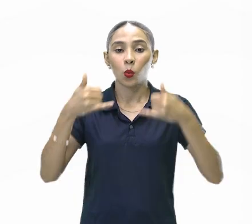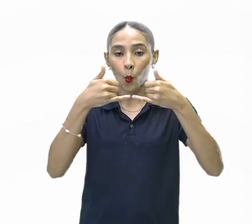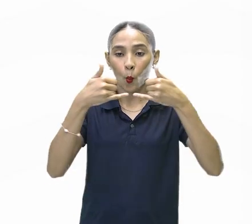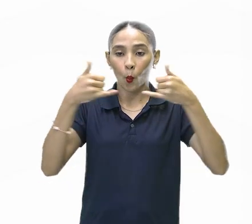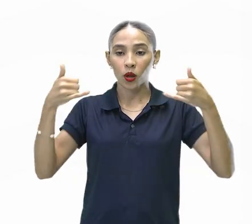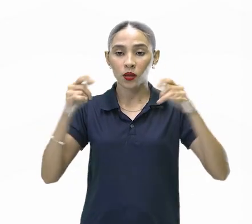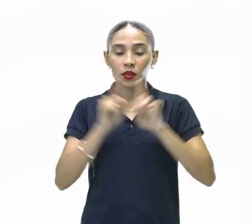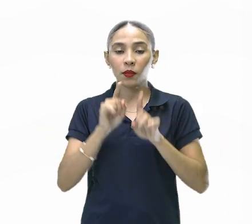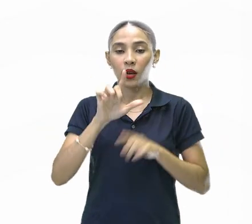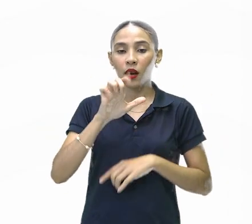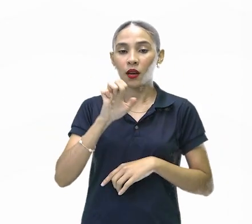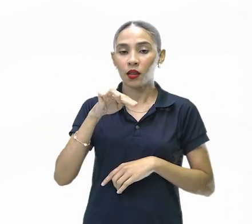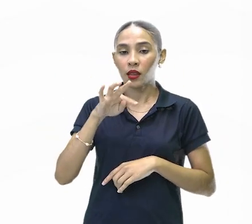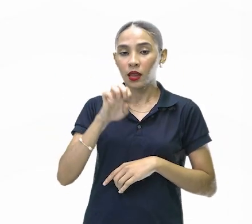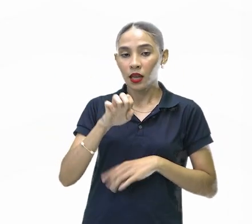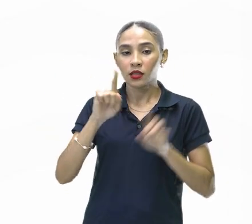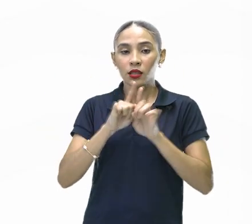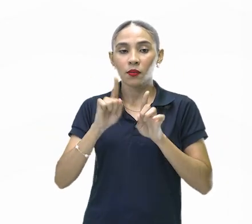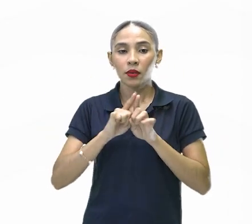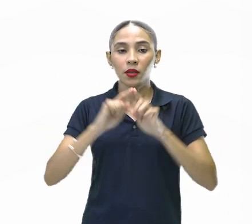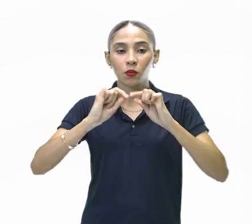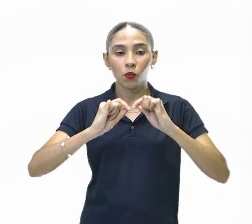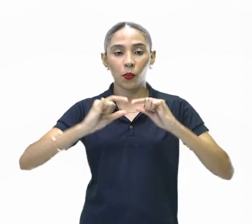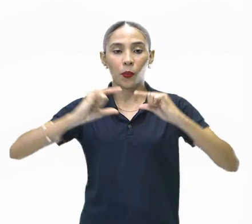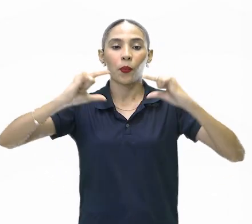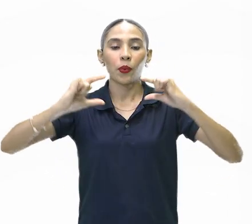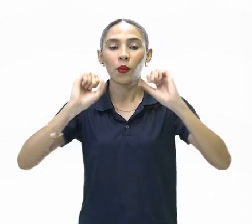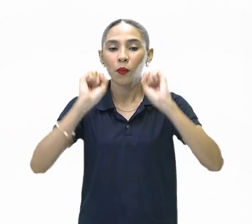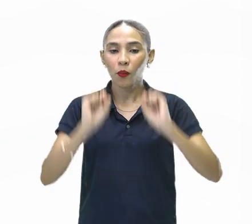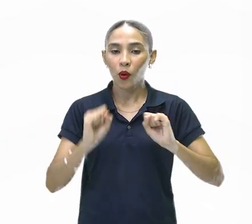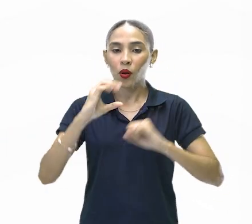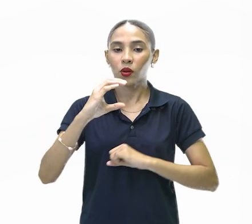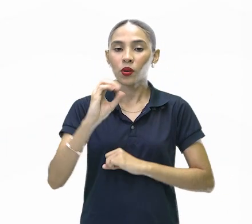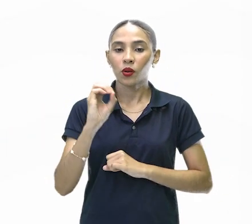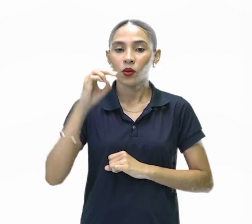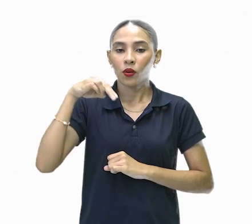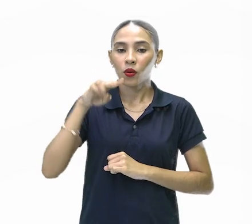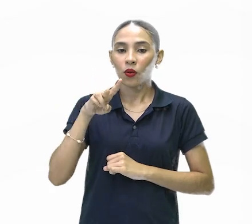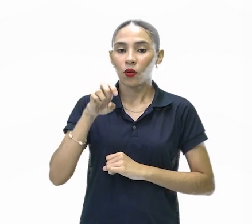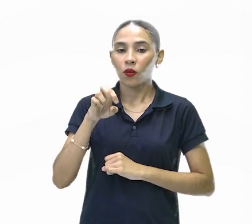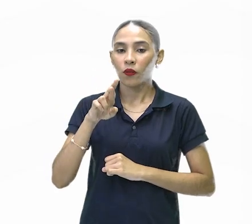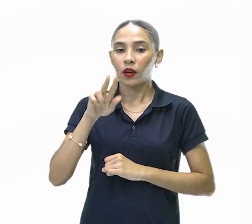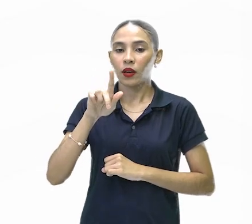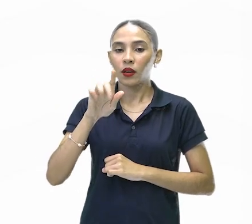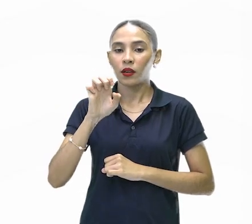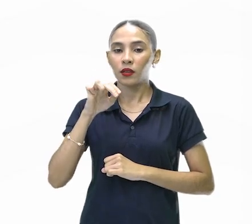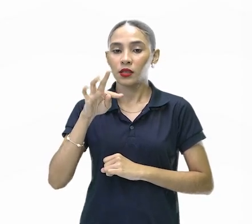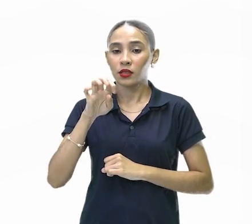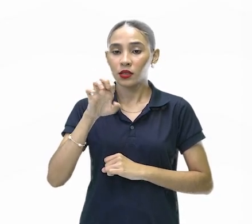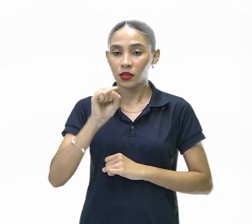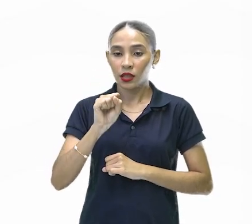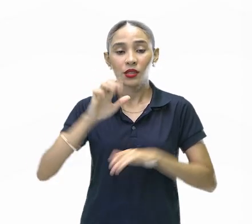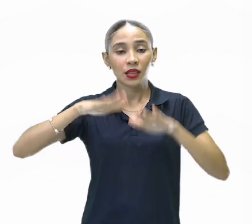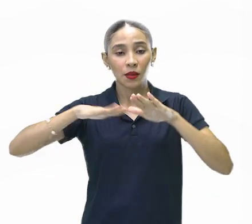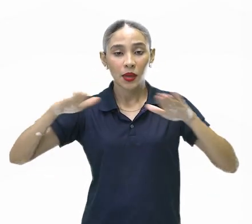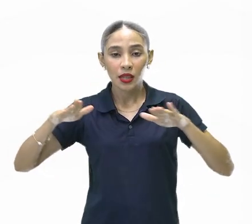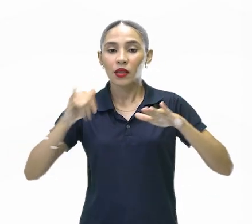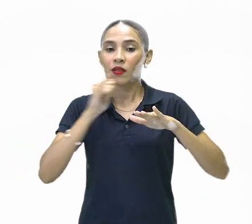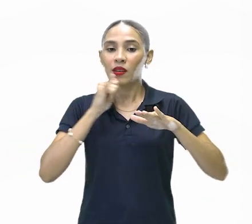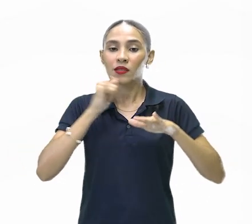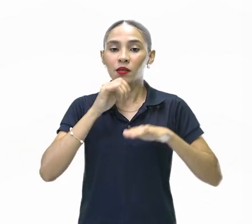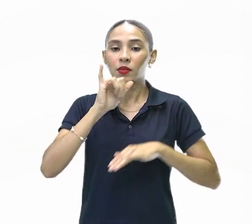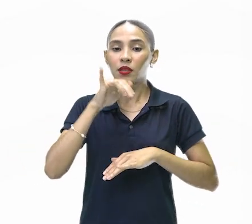tanto lente de bordas finas como bordas espessas podem ser convergentes, dependendo do seu índice